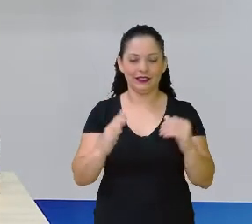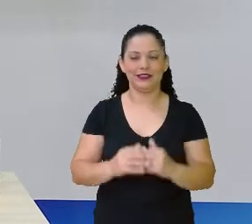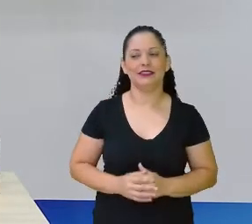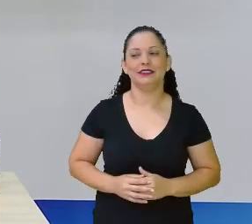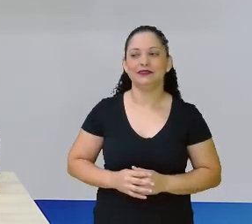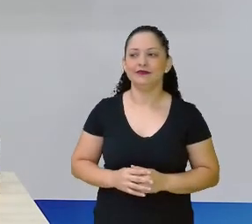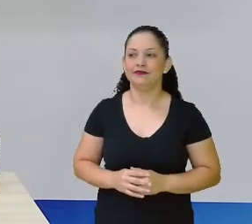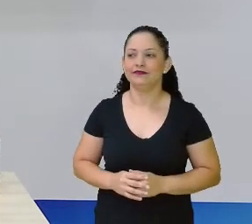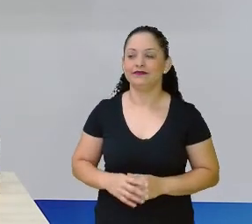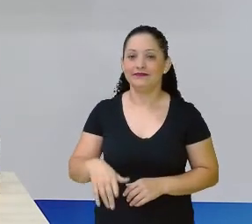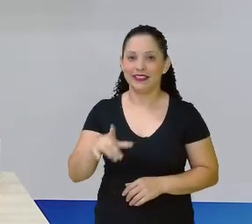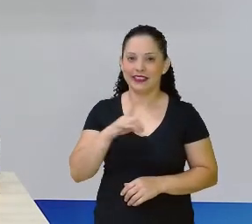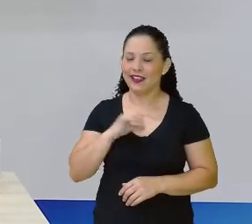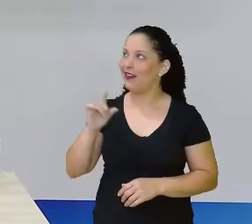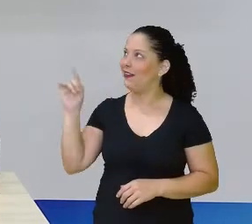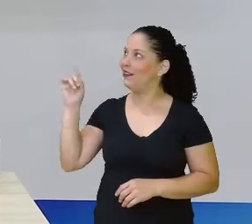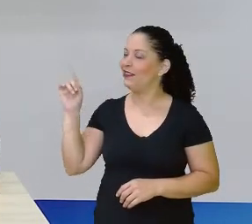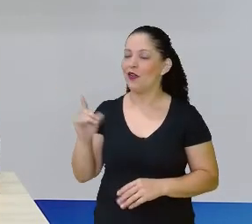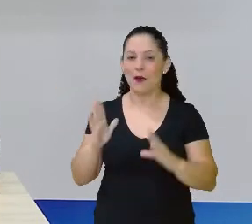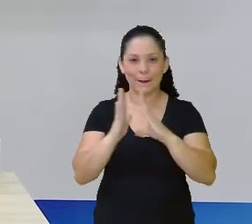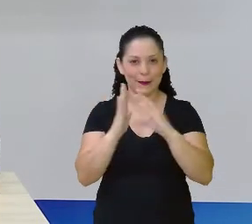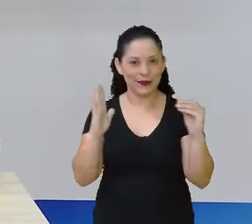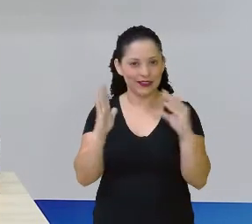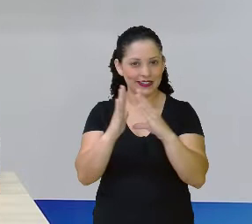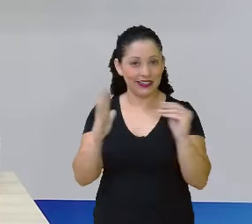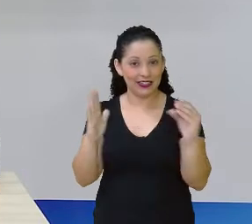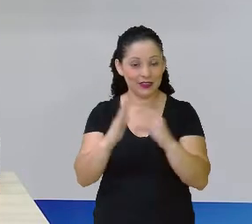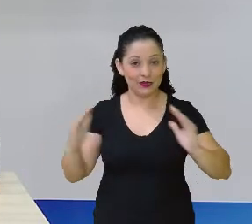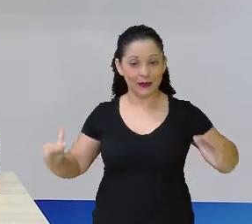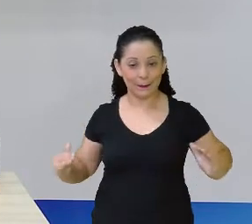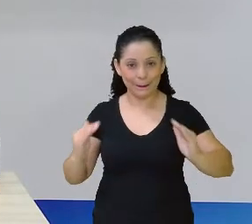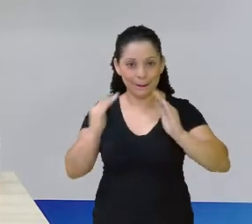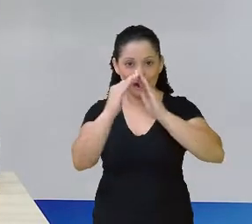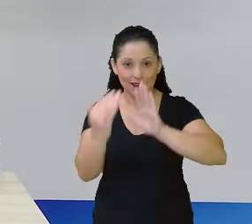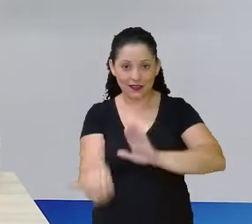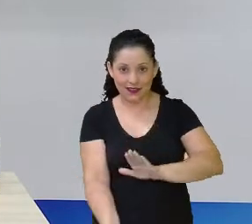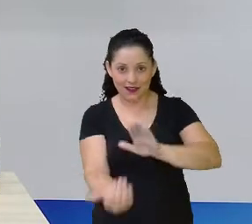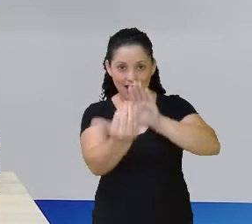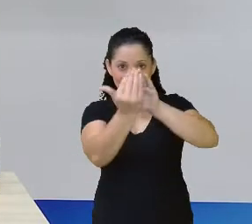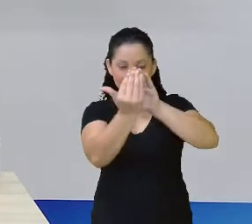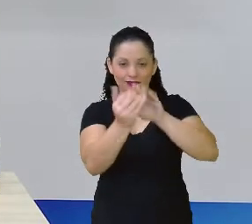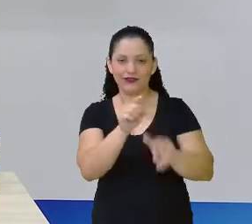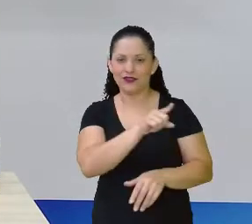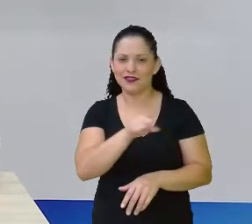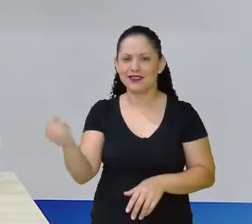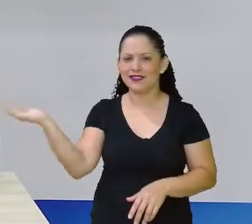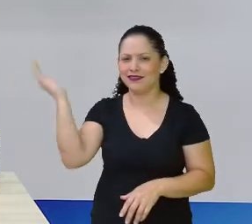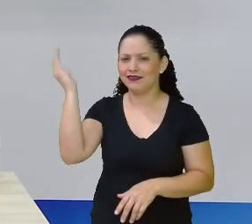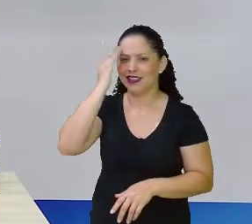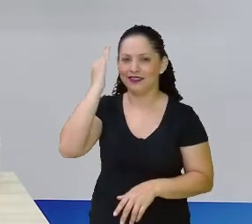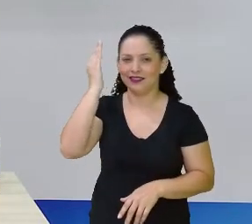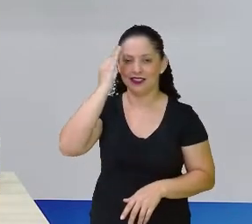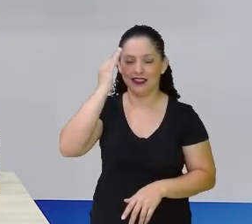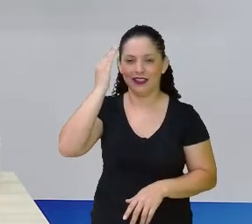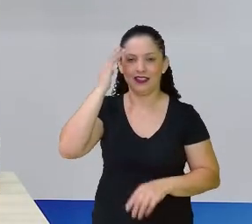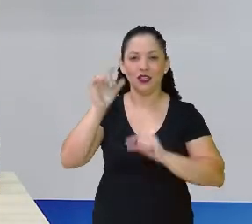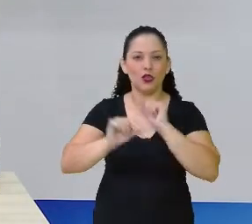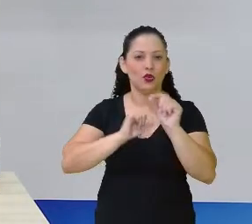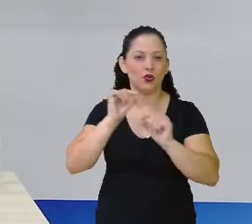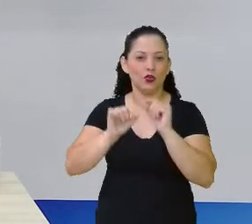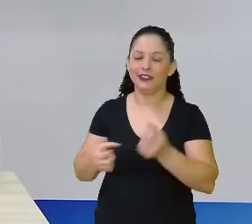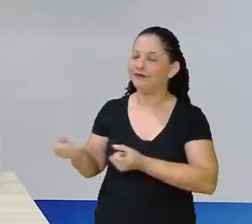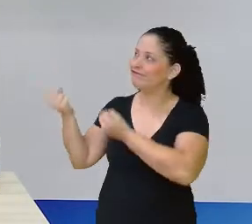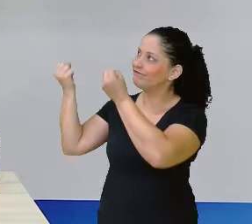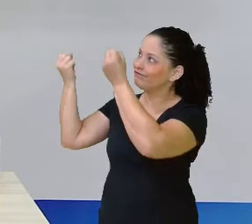trouxe um molde aqui das pirâmides, para vocês entenderem exatamente o que está escrito